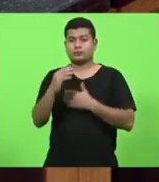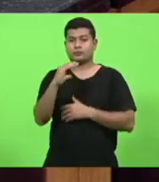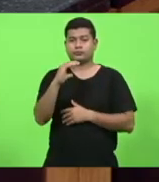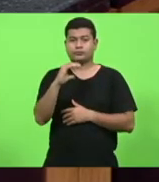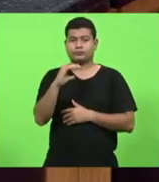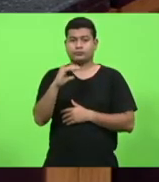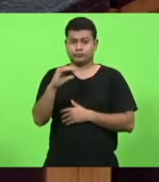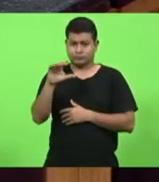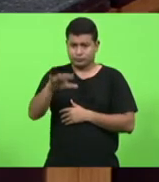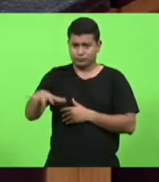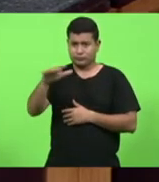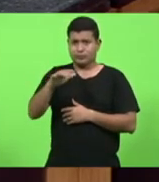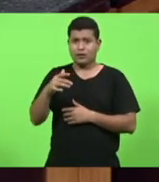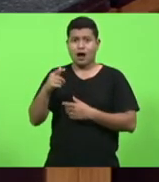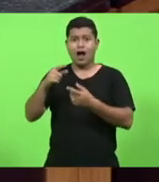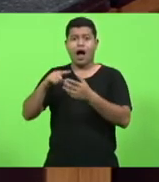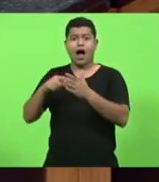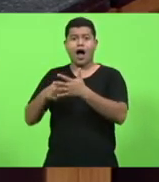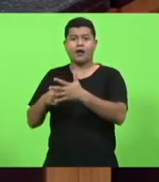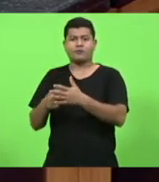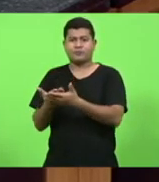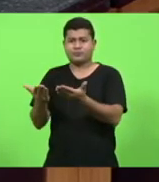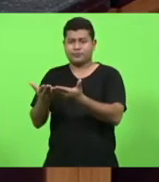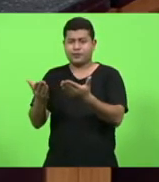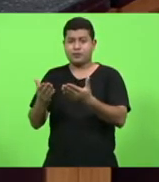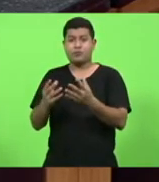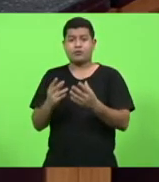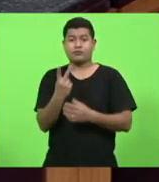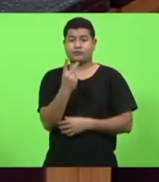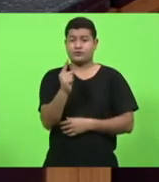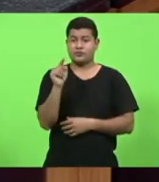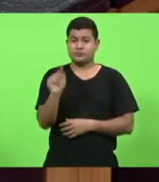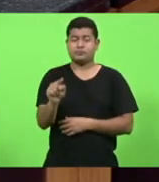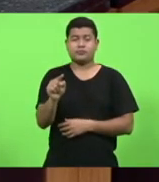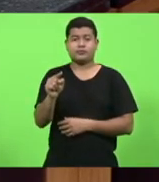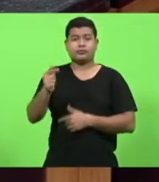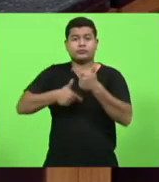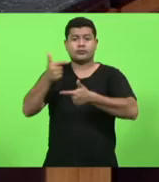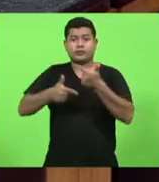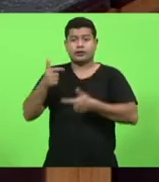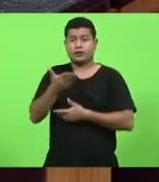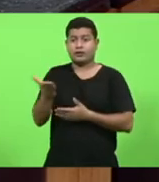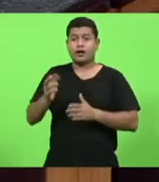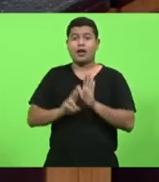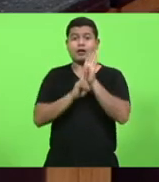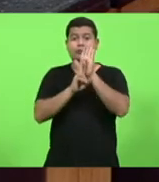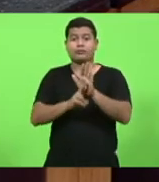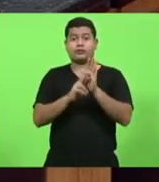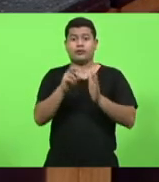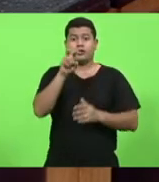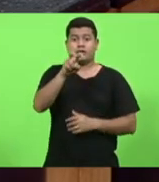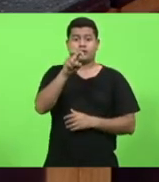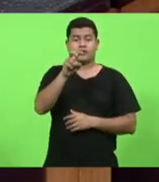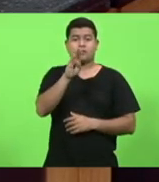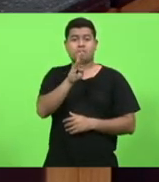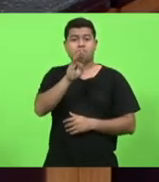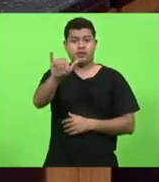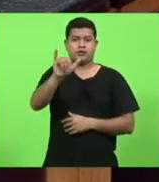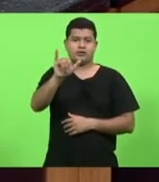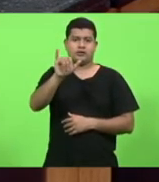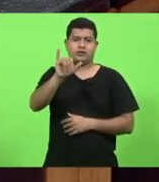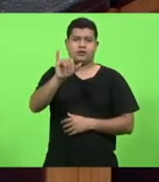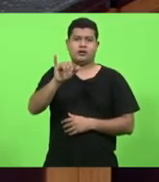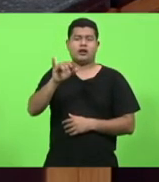Este setor, que emprega mais de 21 mil trabalhadores e que representa mais de 5 bilhões de reais